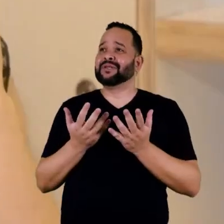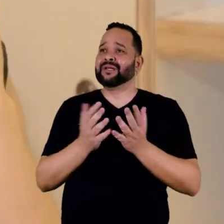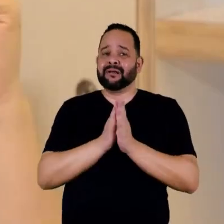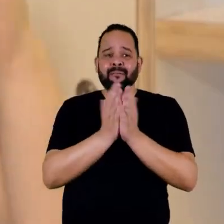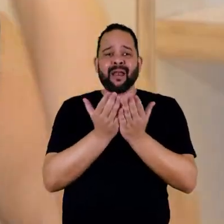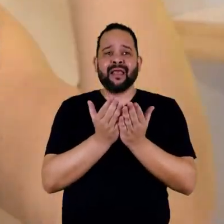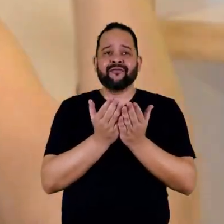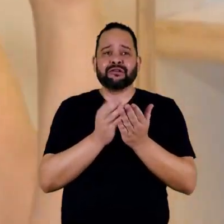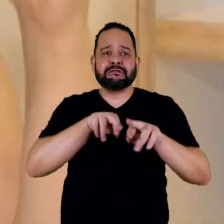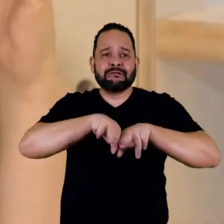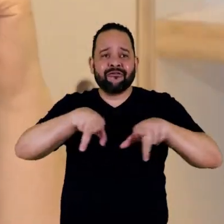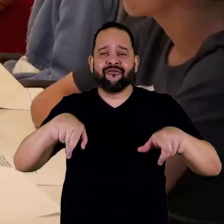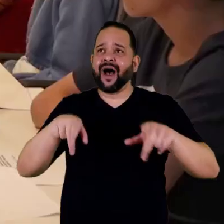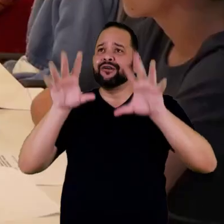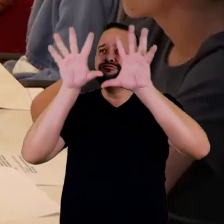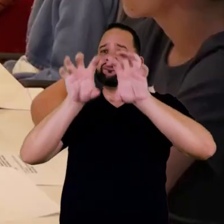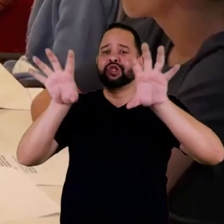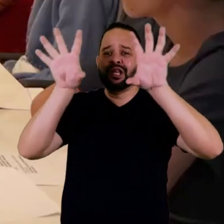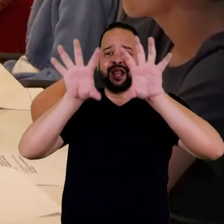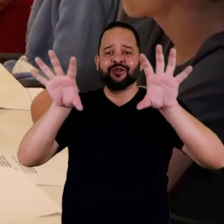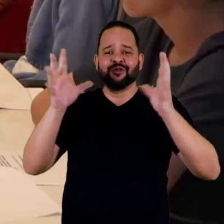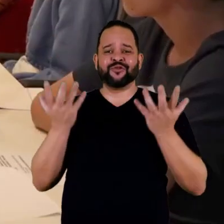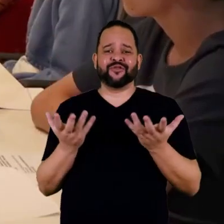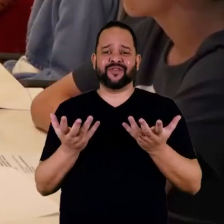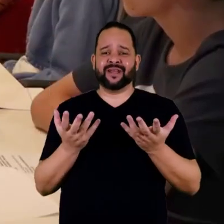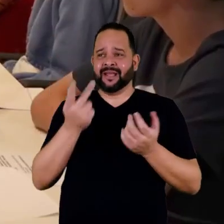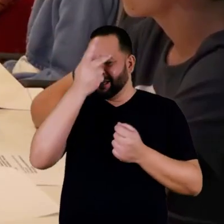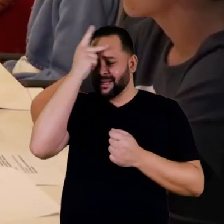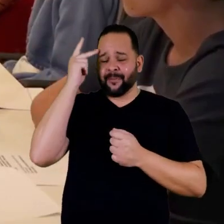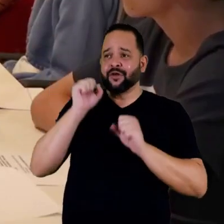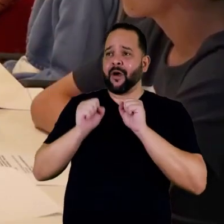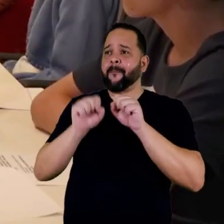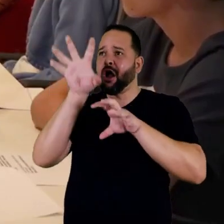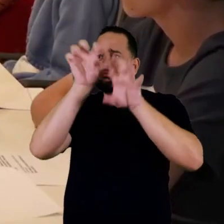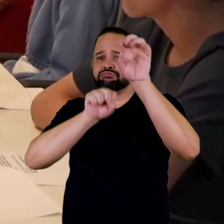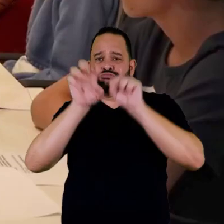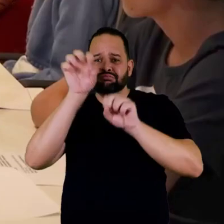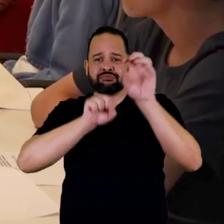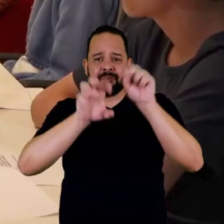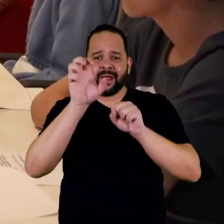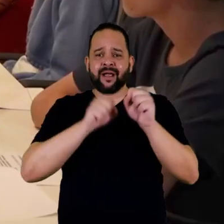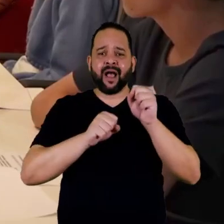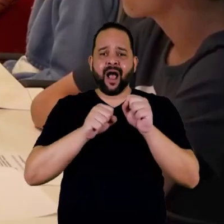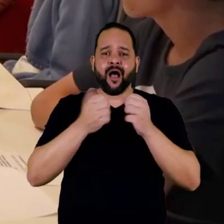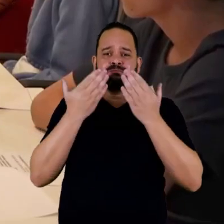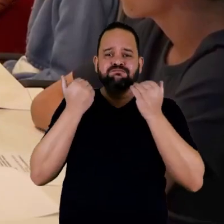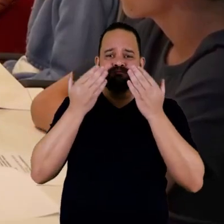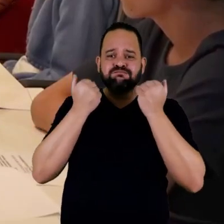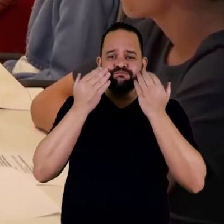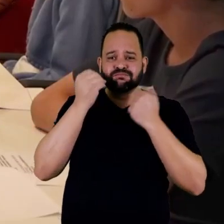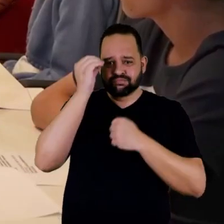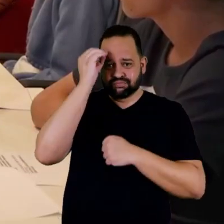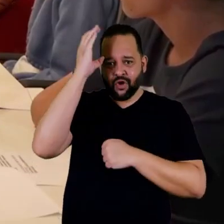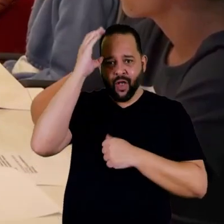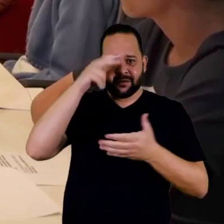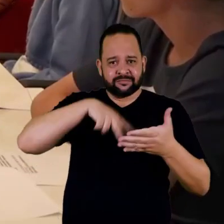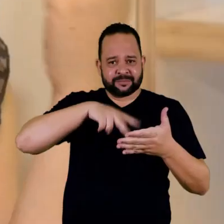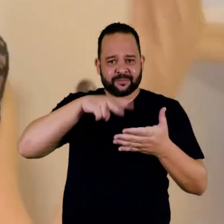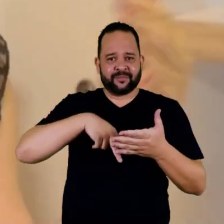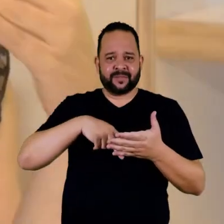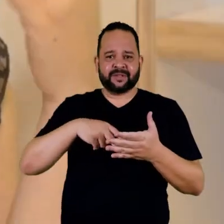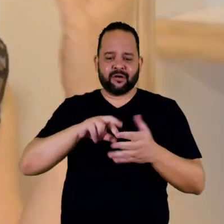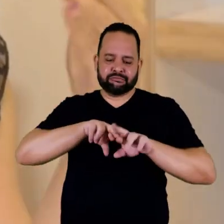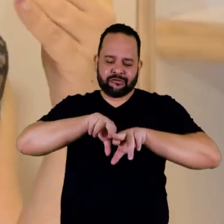né E que ali dentro tem esse lugar em que as pessoas vão entrando e buscando esse conhecimento Então são são